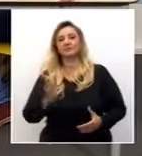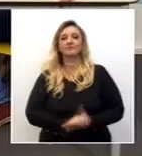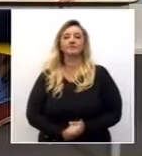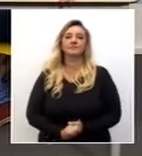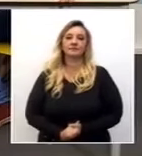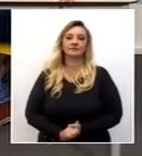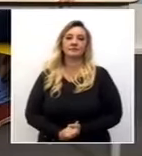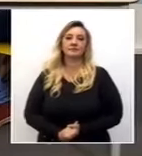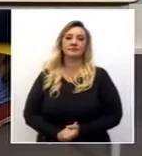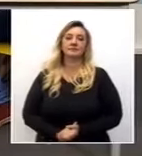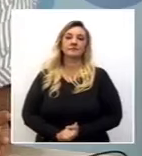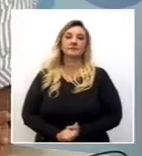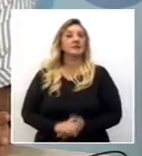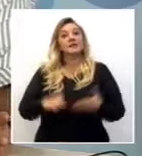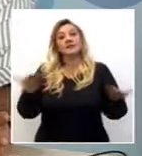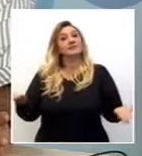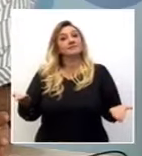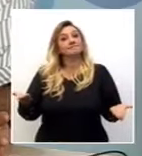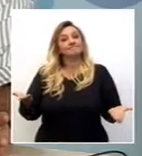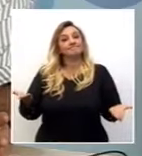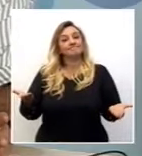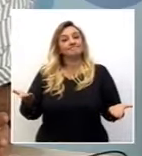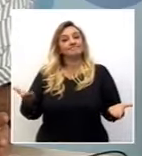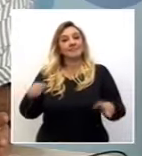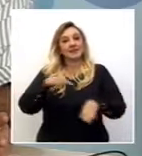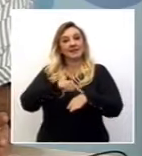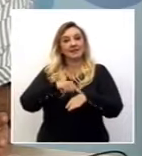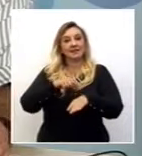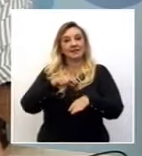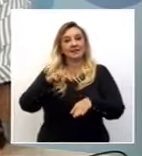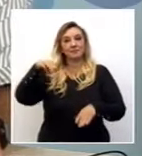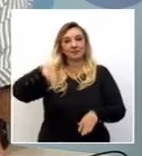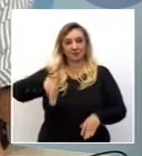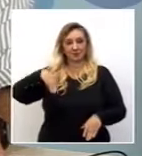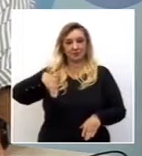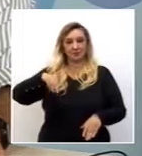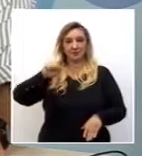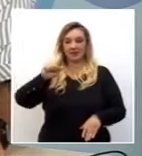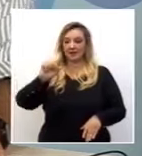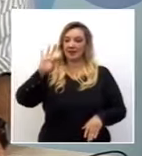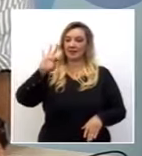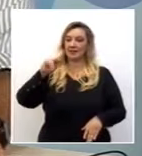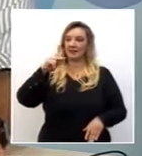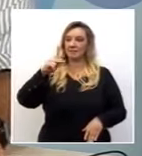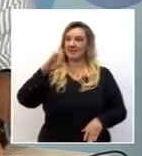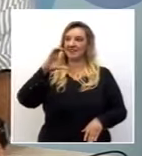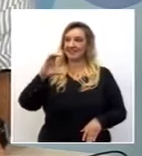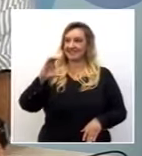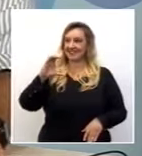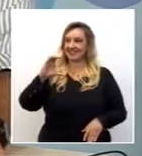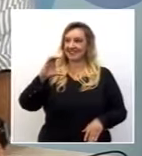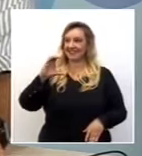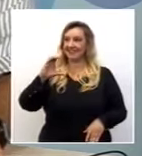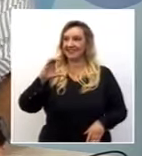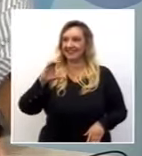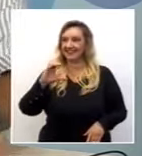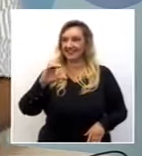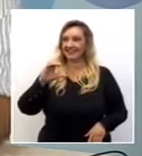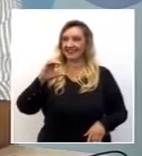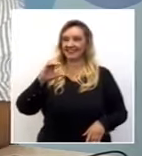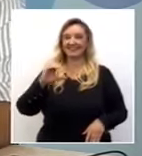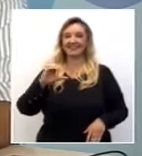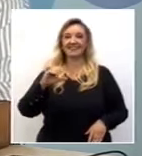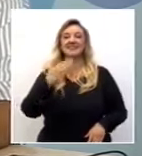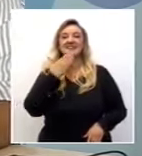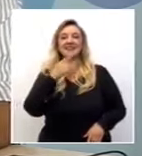né? E a gente vai chegando aos minutos finais, né, da nossa ATPC de hoje, e a gente pede para vocês